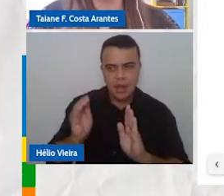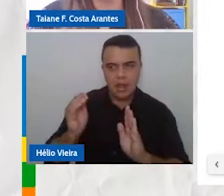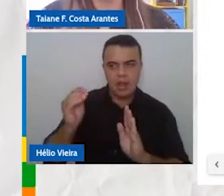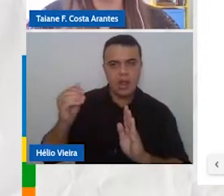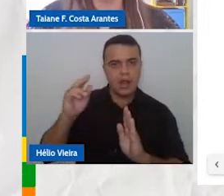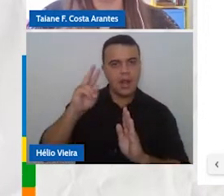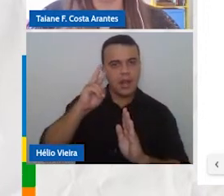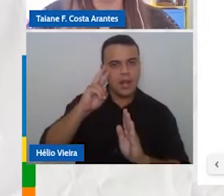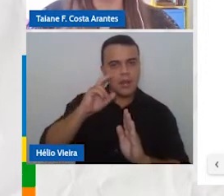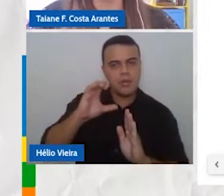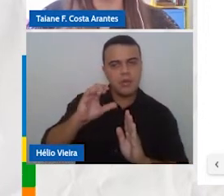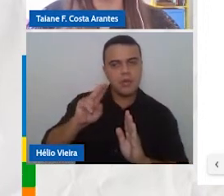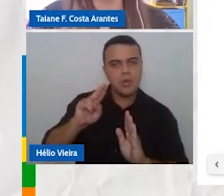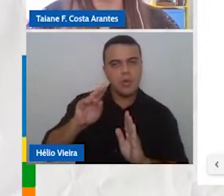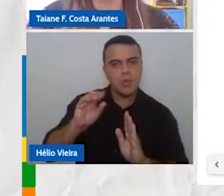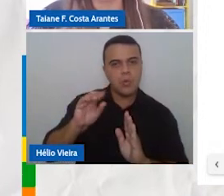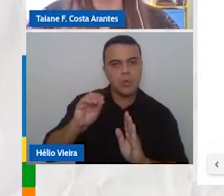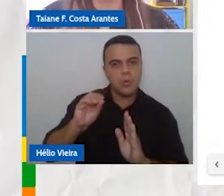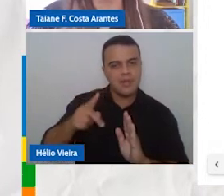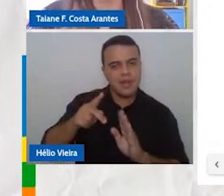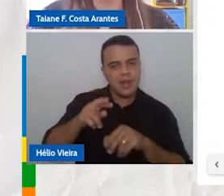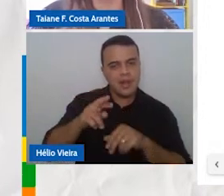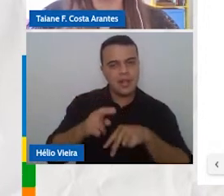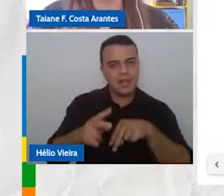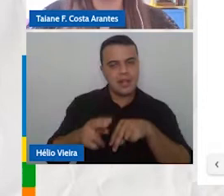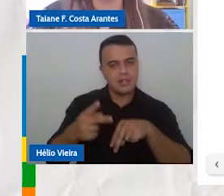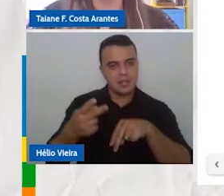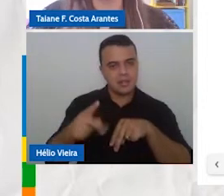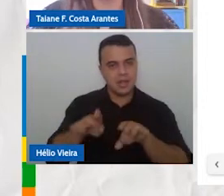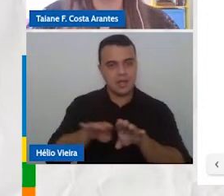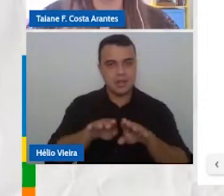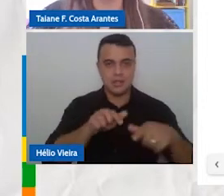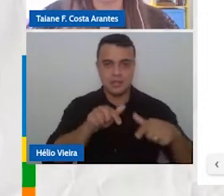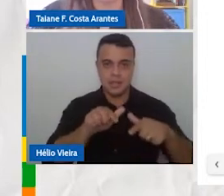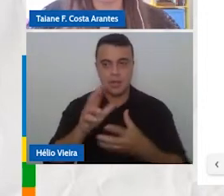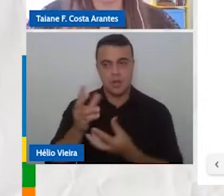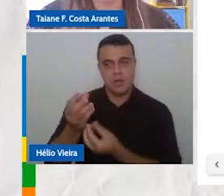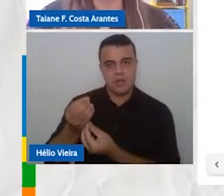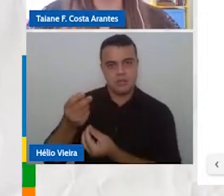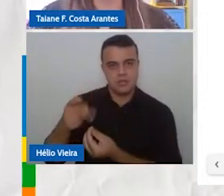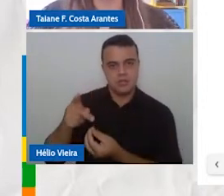ao cubismo, uma característica marcante do trabalho do artista.